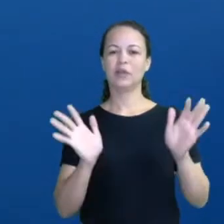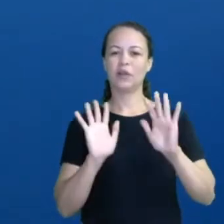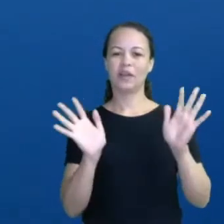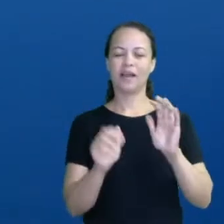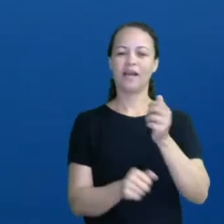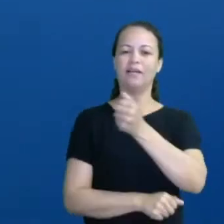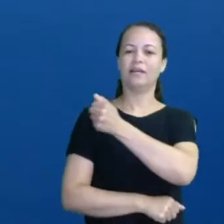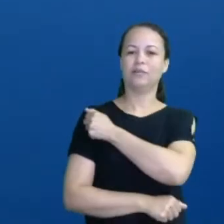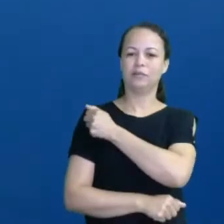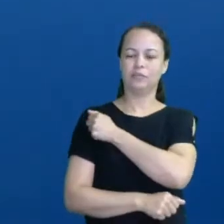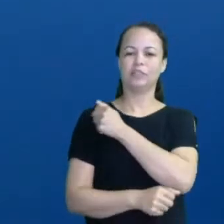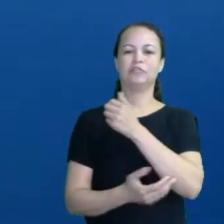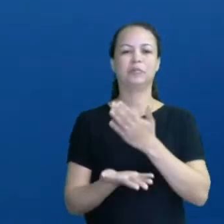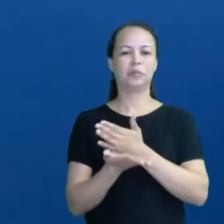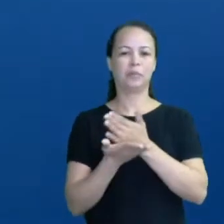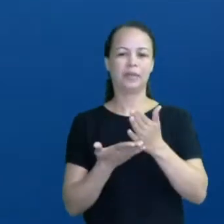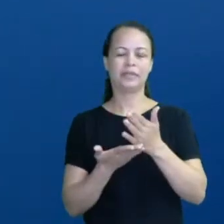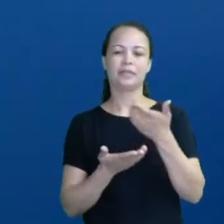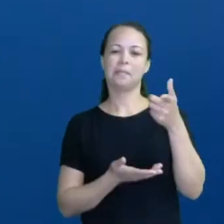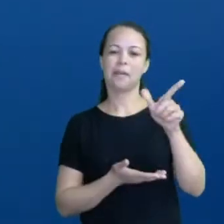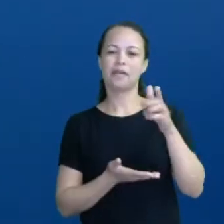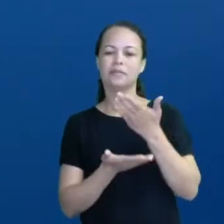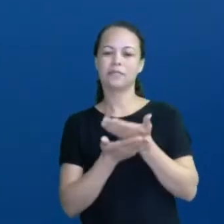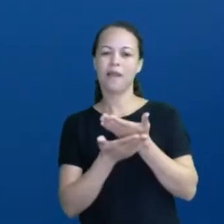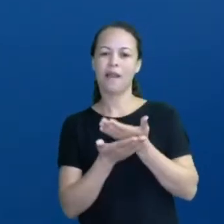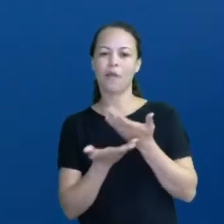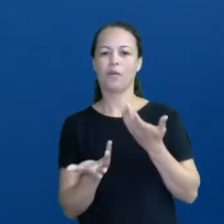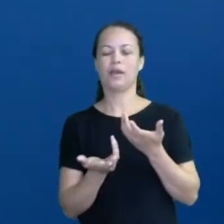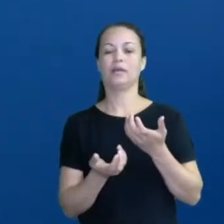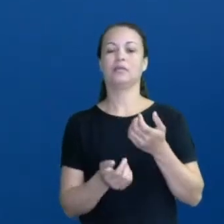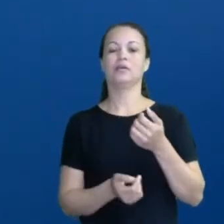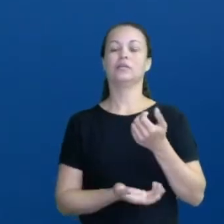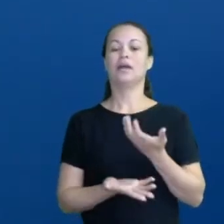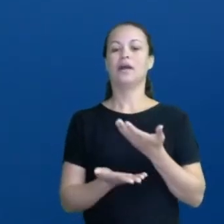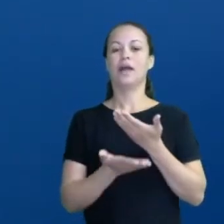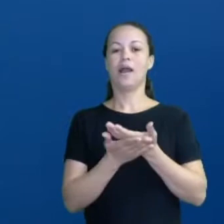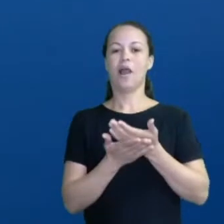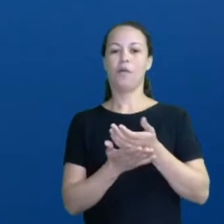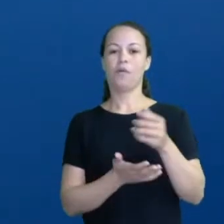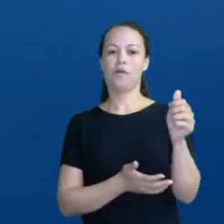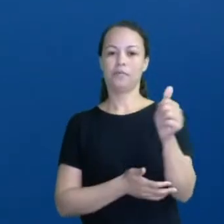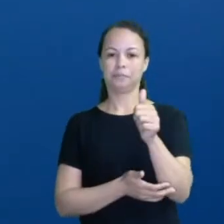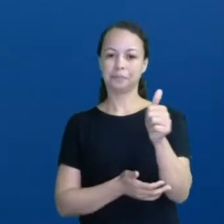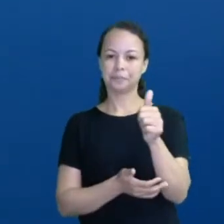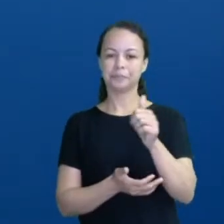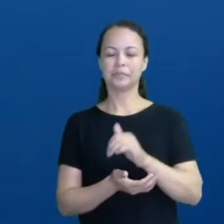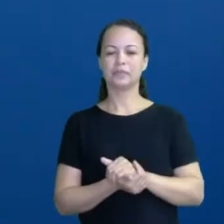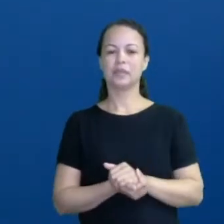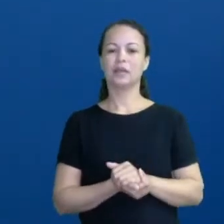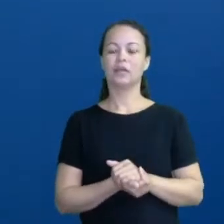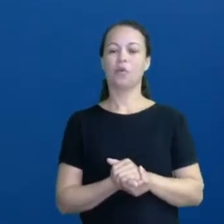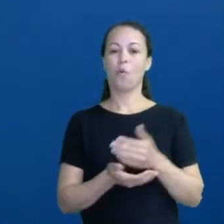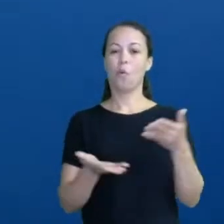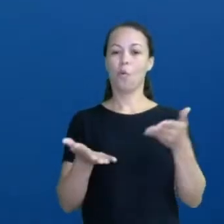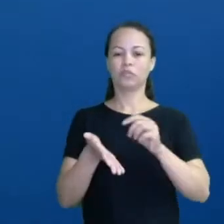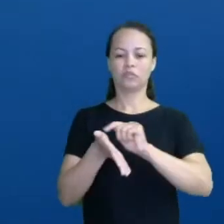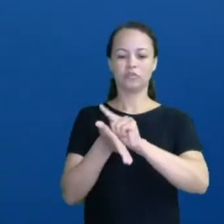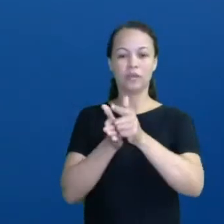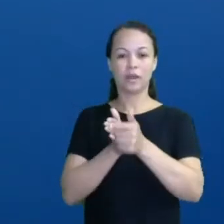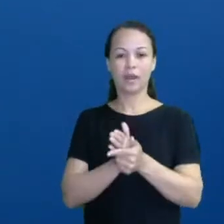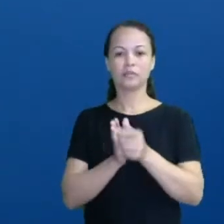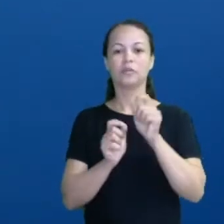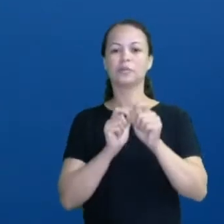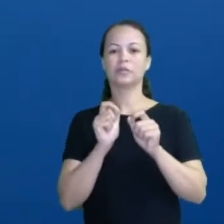pessoal, estamos juntos mais uma vez na nossa 11ª aula e hoje a gente vai falar sobre um gênero chamado